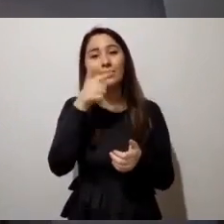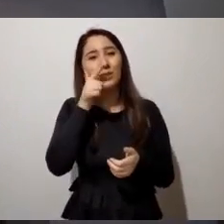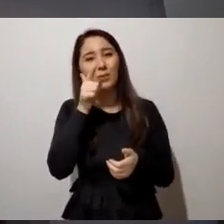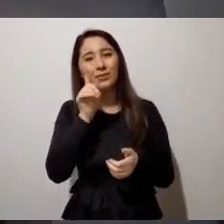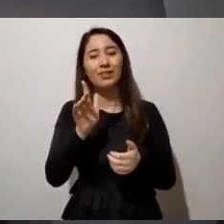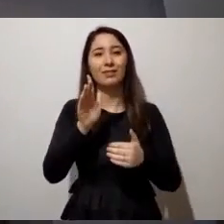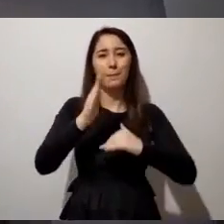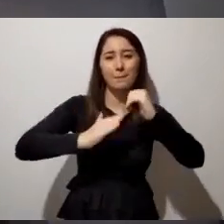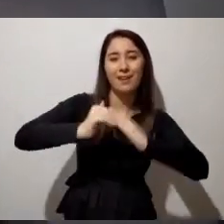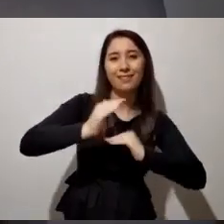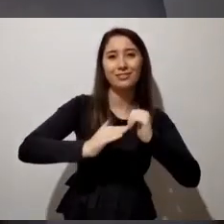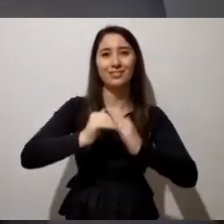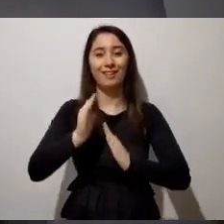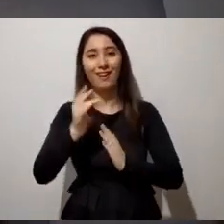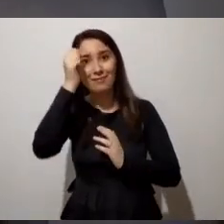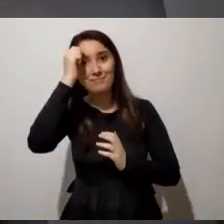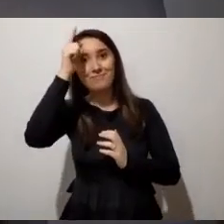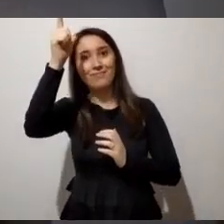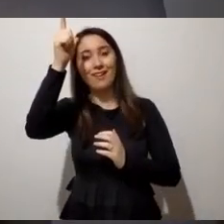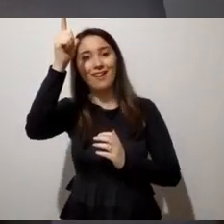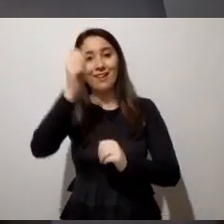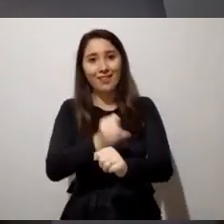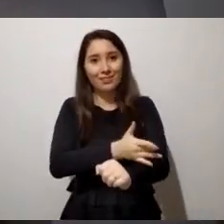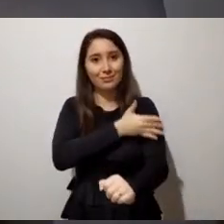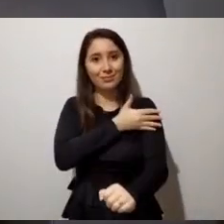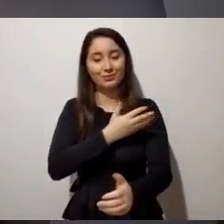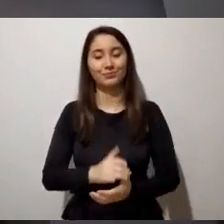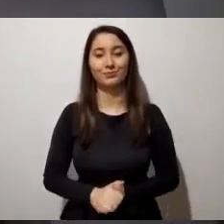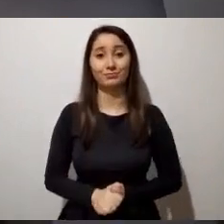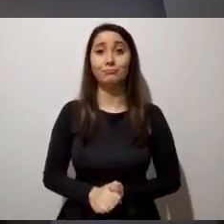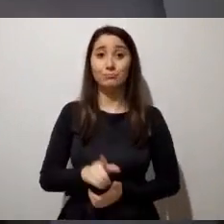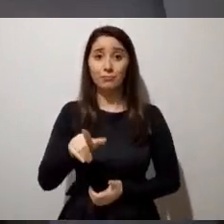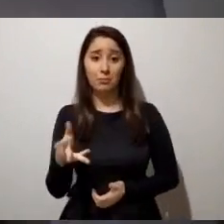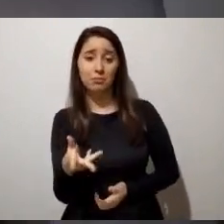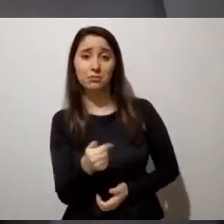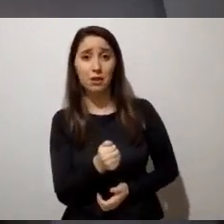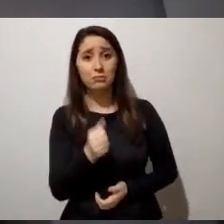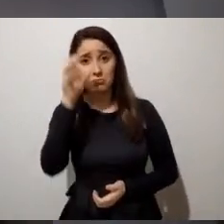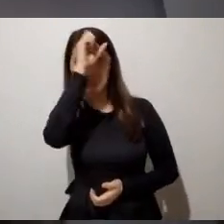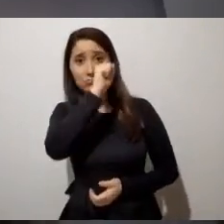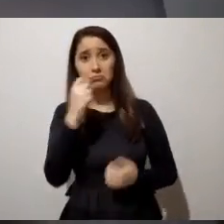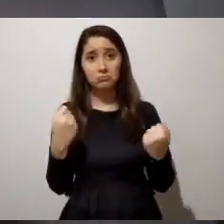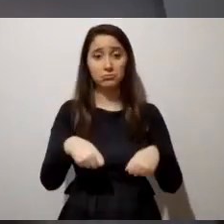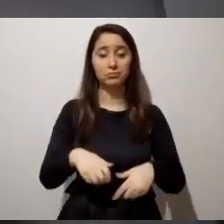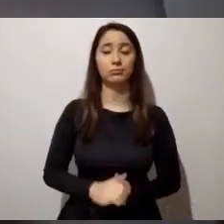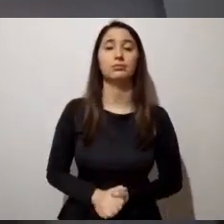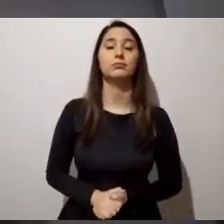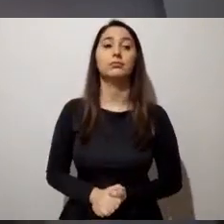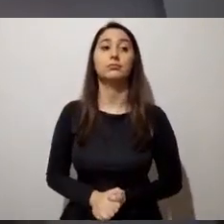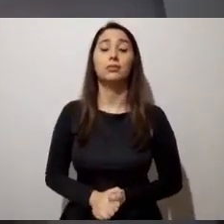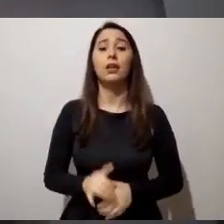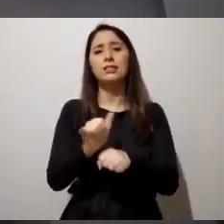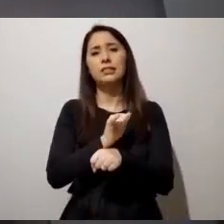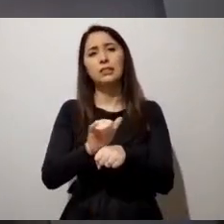esse músculo de compreensão das emoções, que é uma habilidade a ser aprendida. Essa técnica